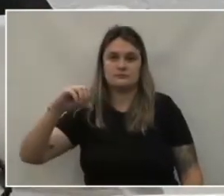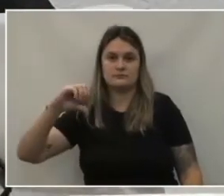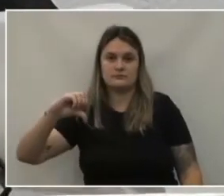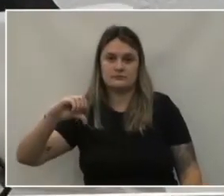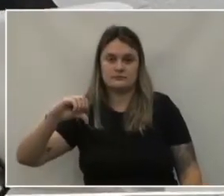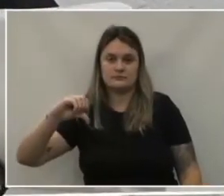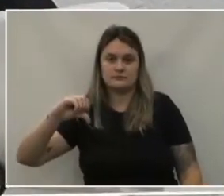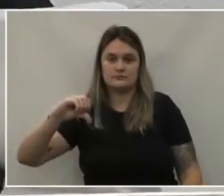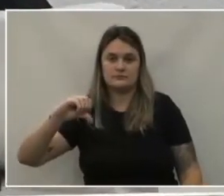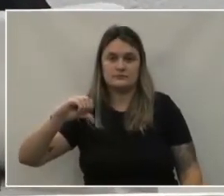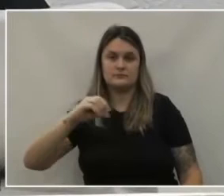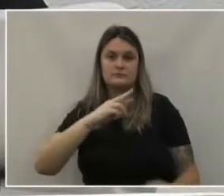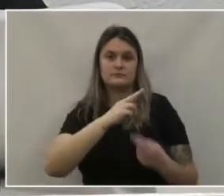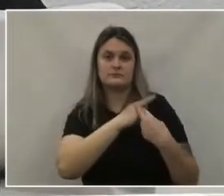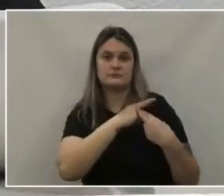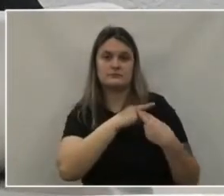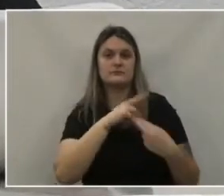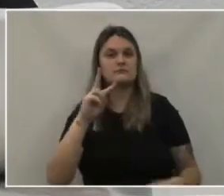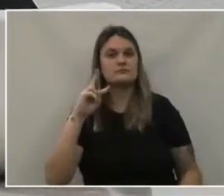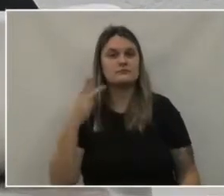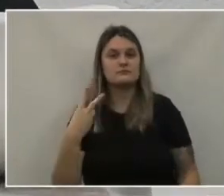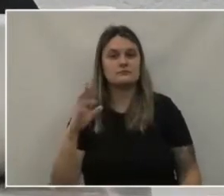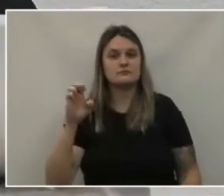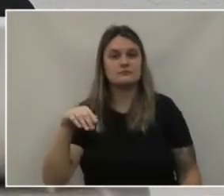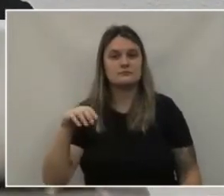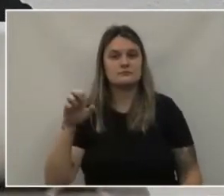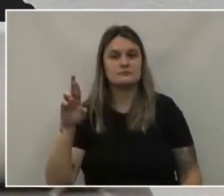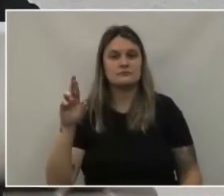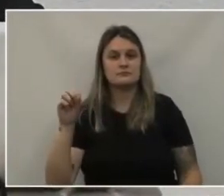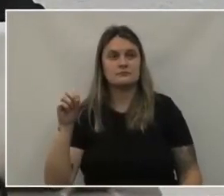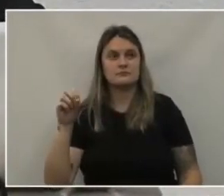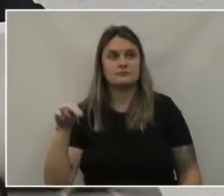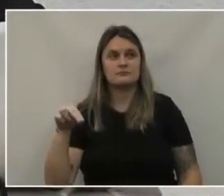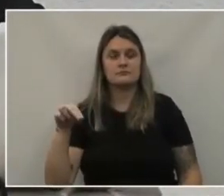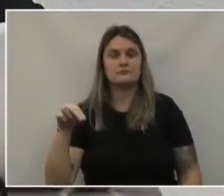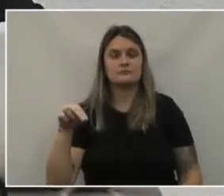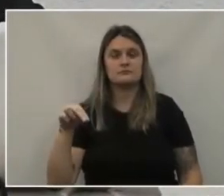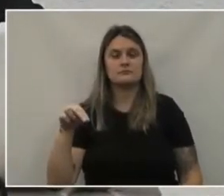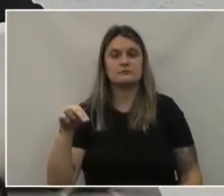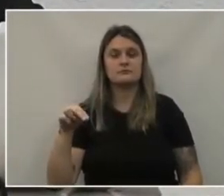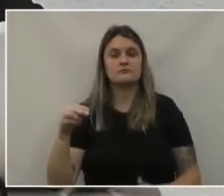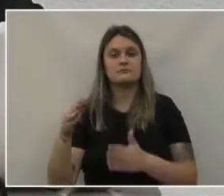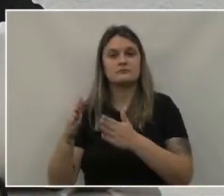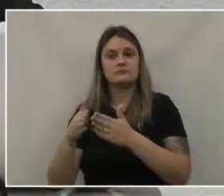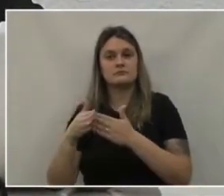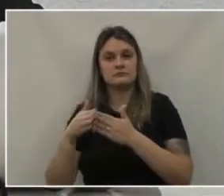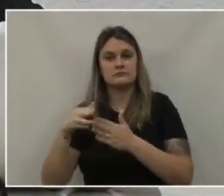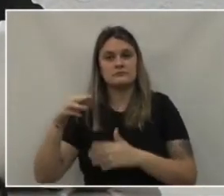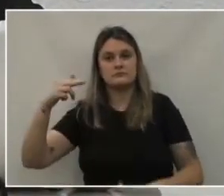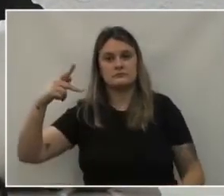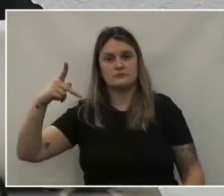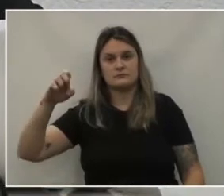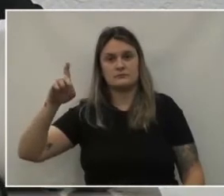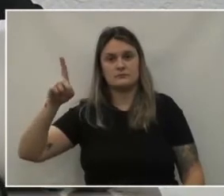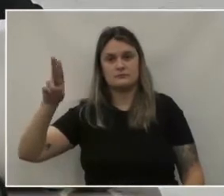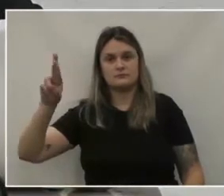47/2019, do vereador Emerson de Souza. Ao senhor Pedro Ivo